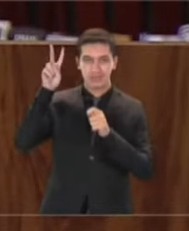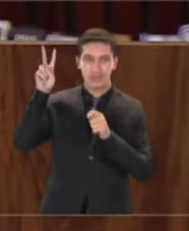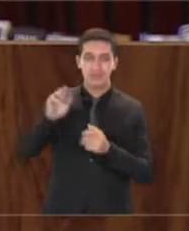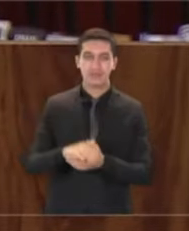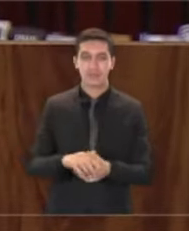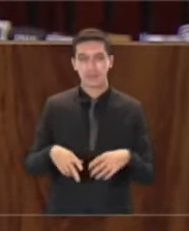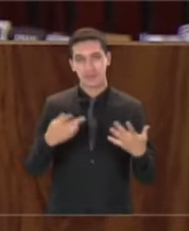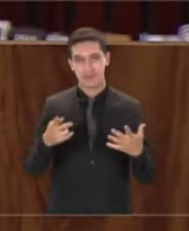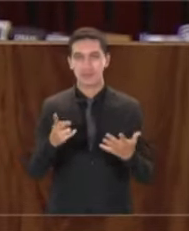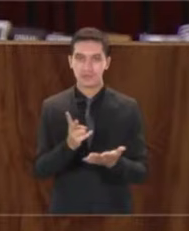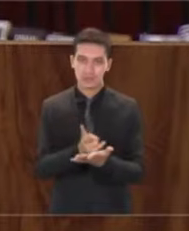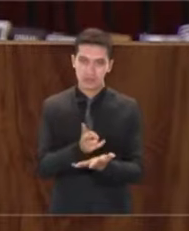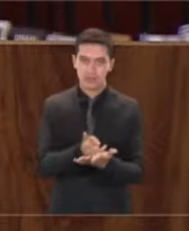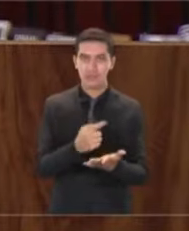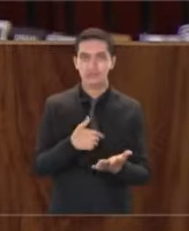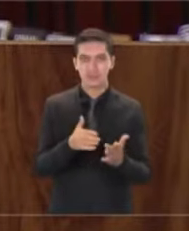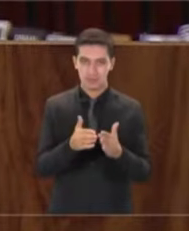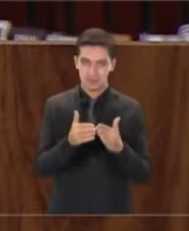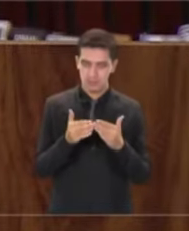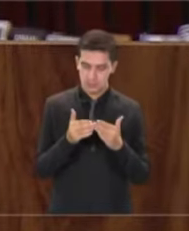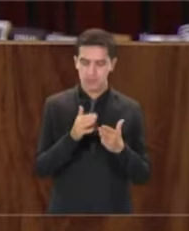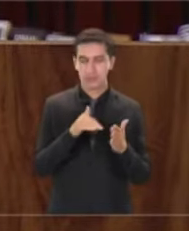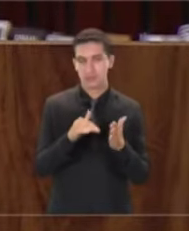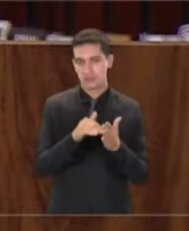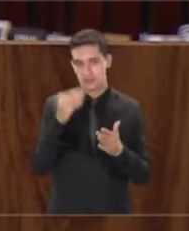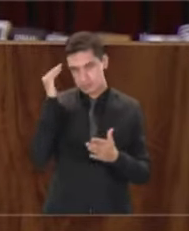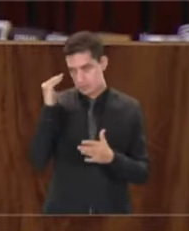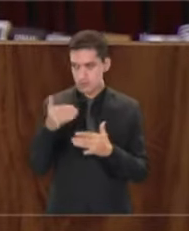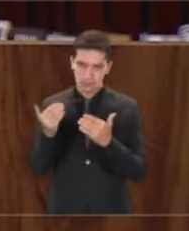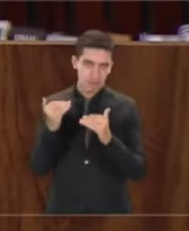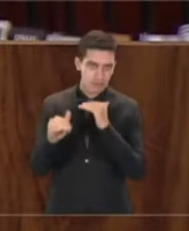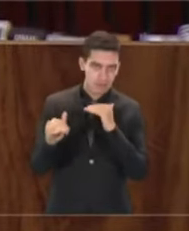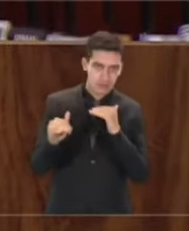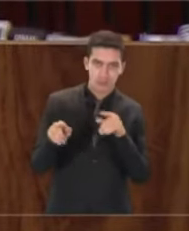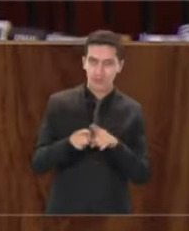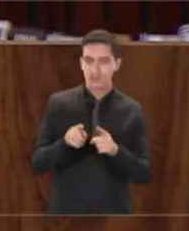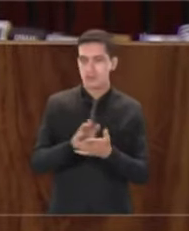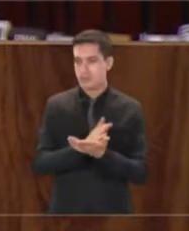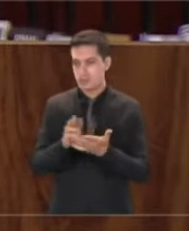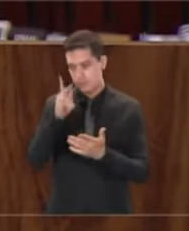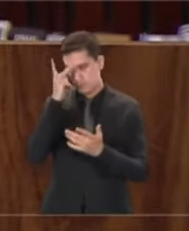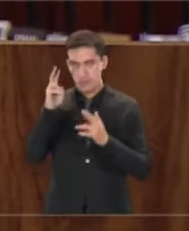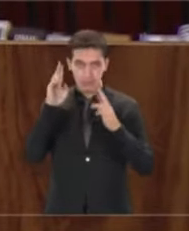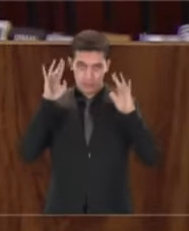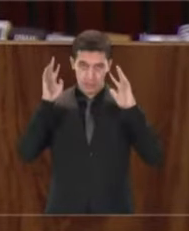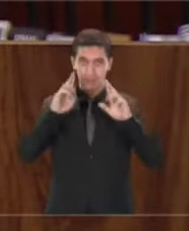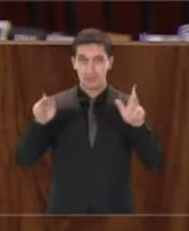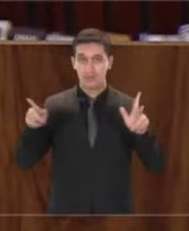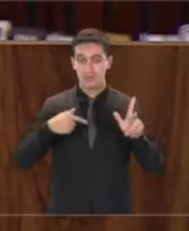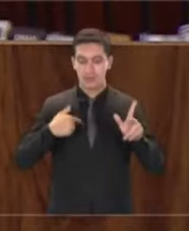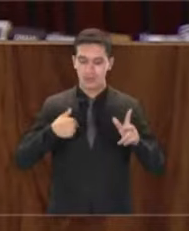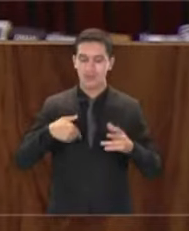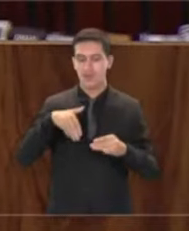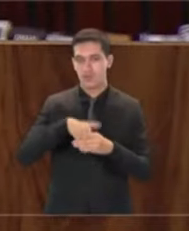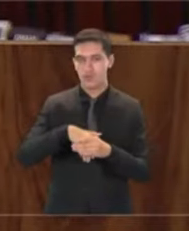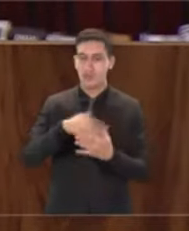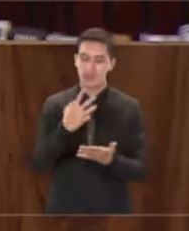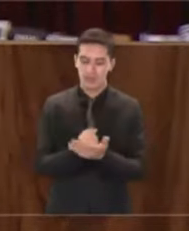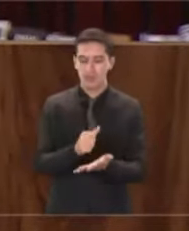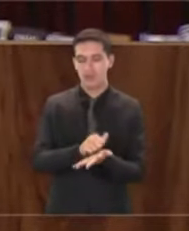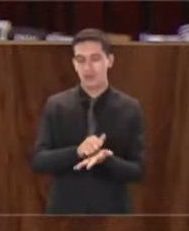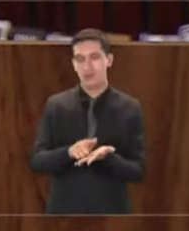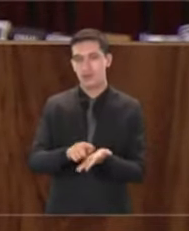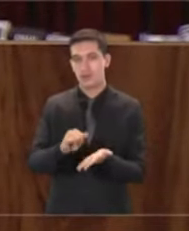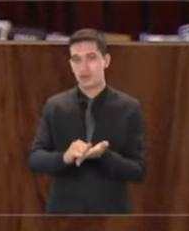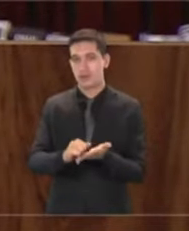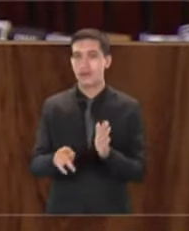Sempre rogando, então, as mais respeitosas vênias a entendimentos contrários, a entendimentos diversos, voto no sentido de dar provimento ao agravo interno